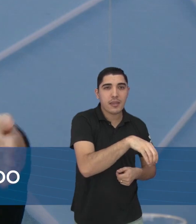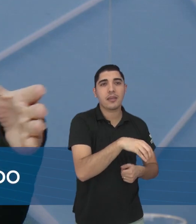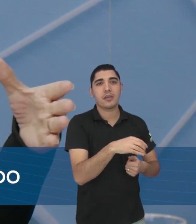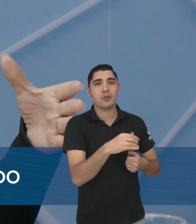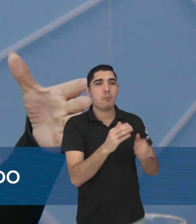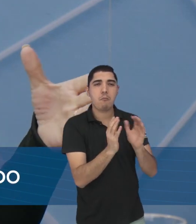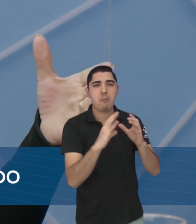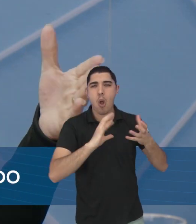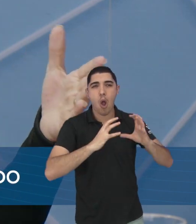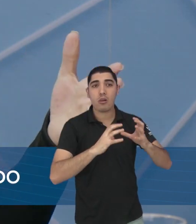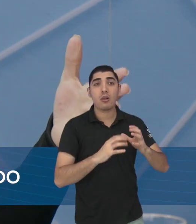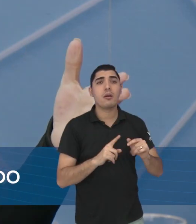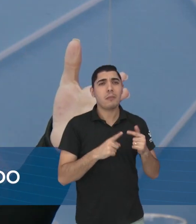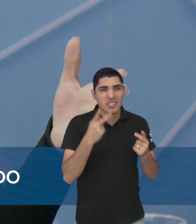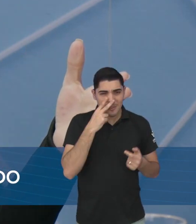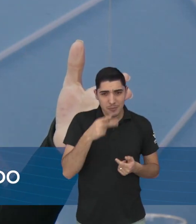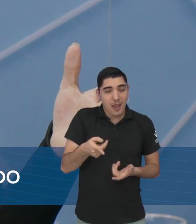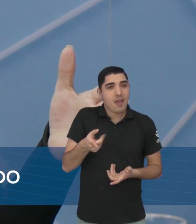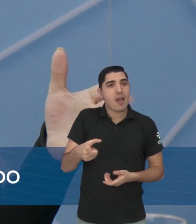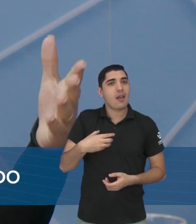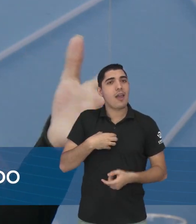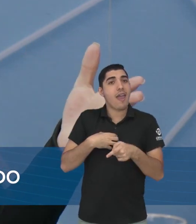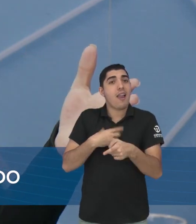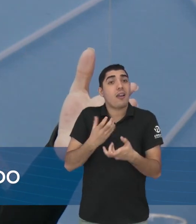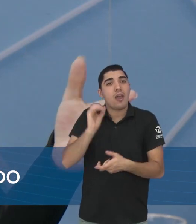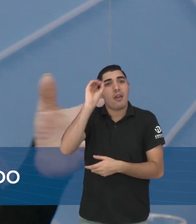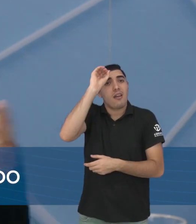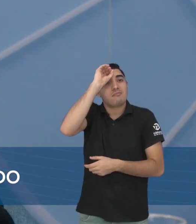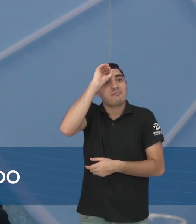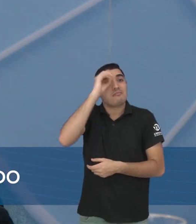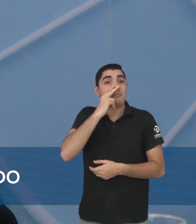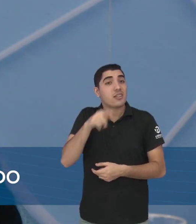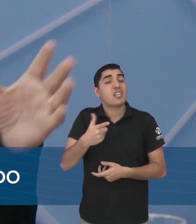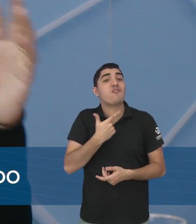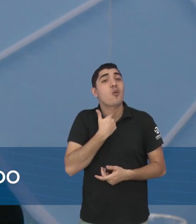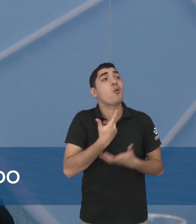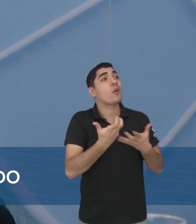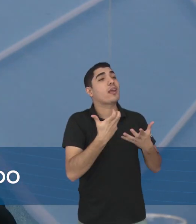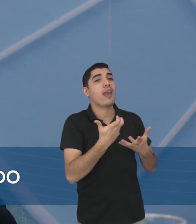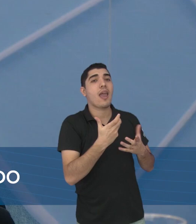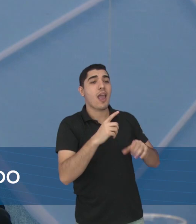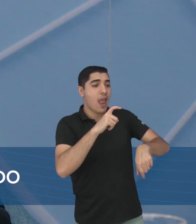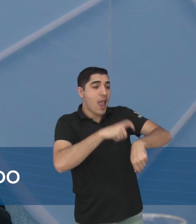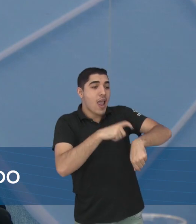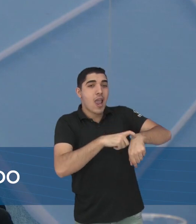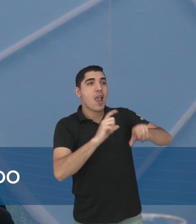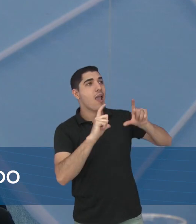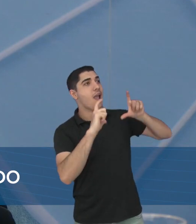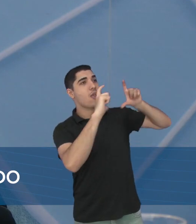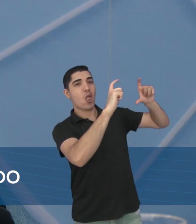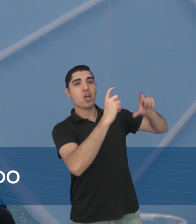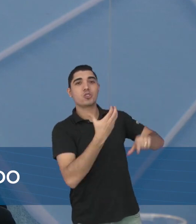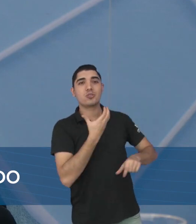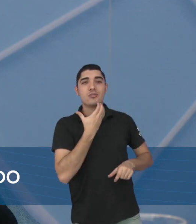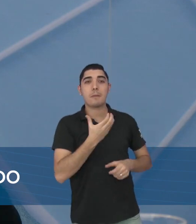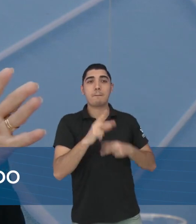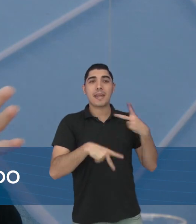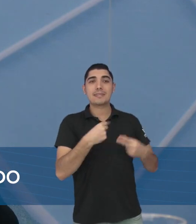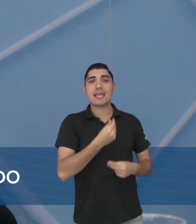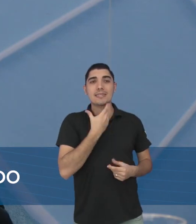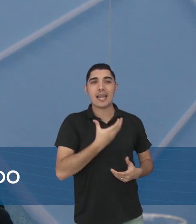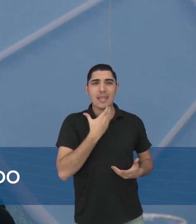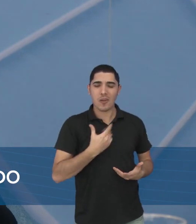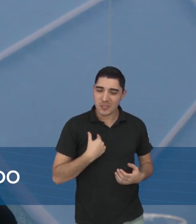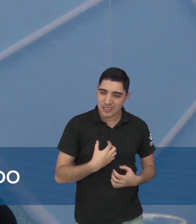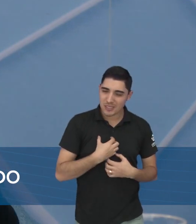né? Quis um relógio, né? De Natal. Então eu acho que é uma coisa que me marcou bastante, né? Que eu sempre conto